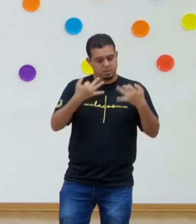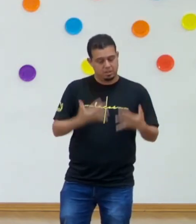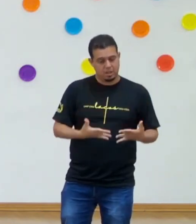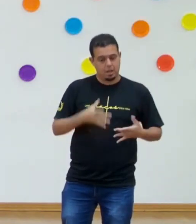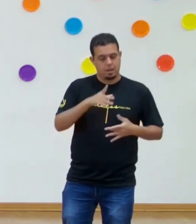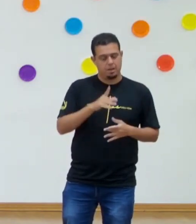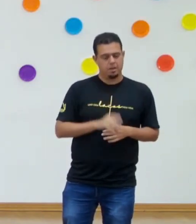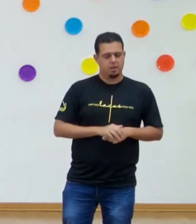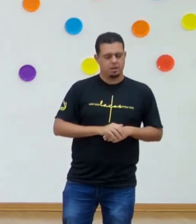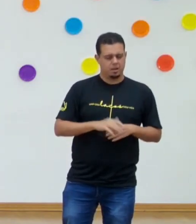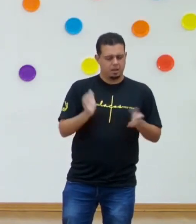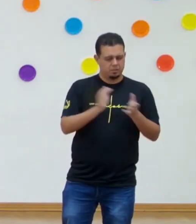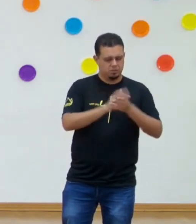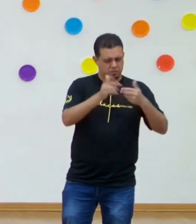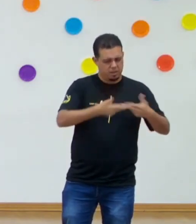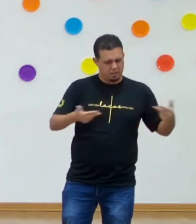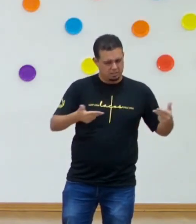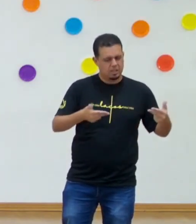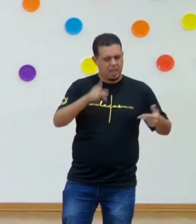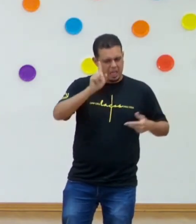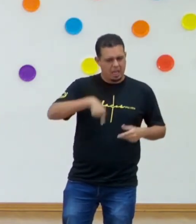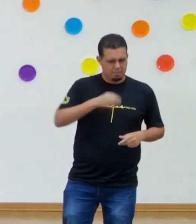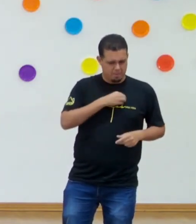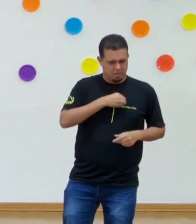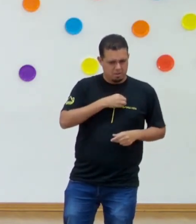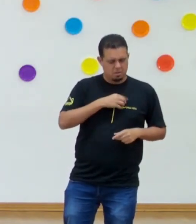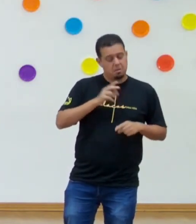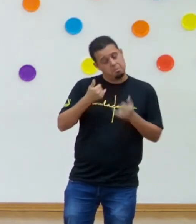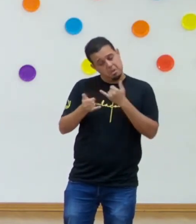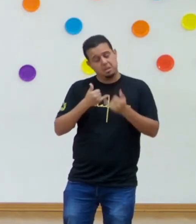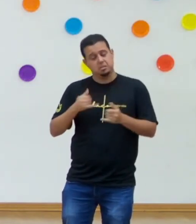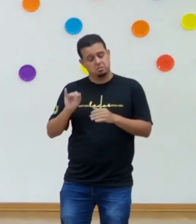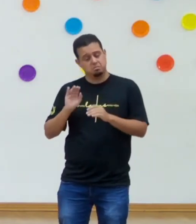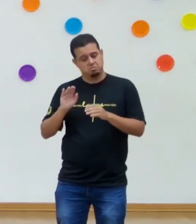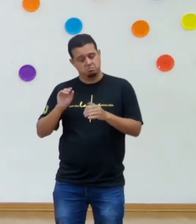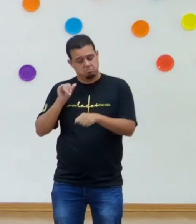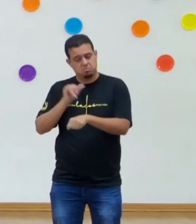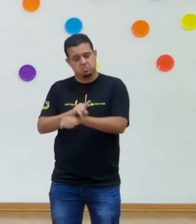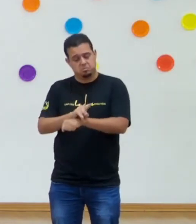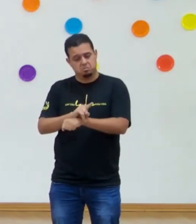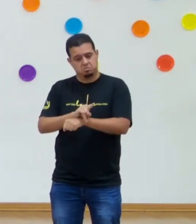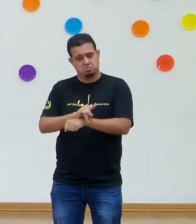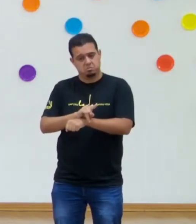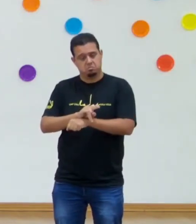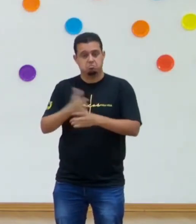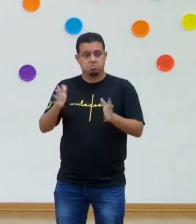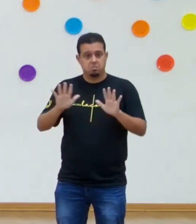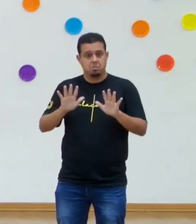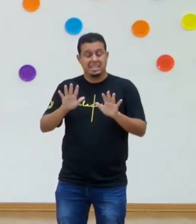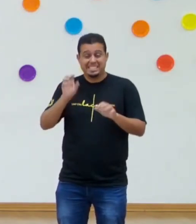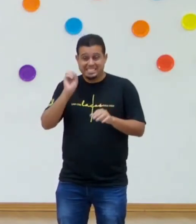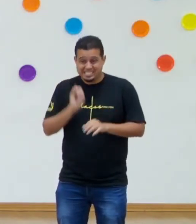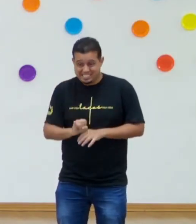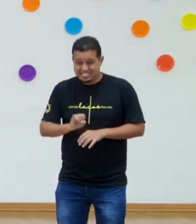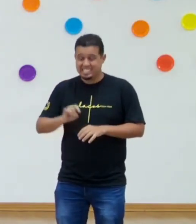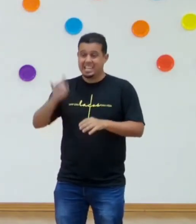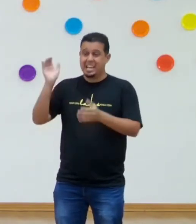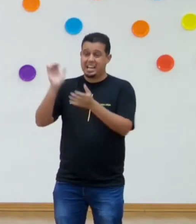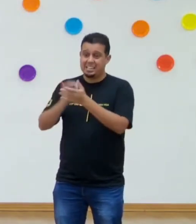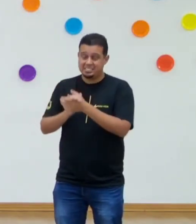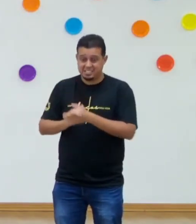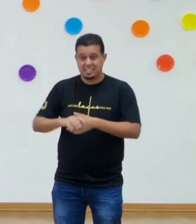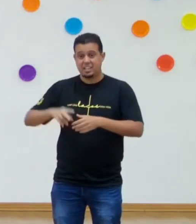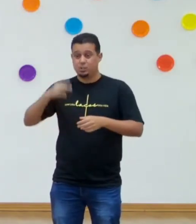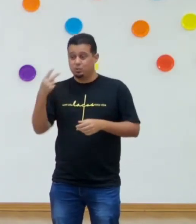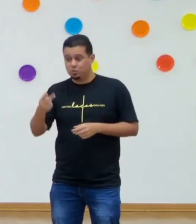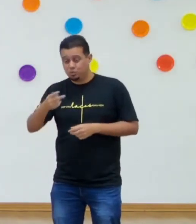e adultério, ainda que haja casamento com uma segunda esposa, por exemplo. Gente, é difícil ter uma esposa, vocês estão querendo